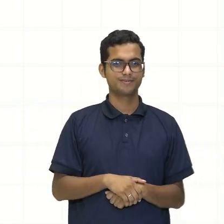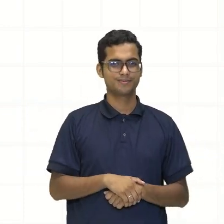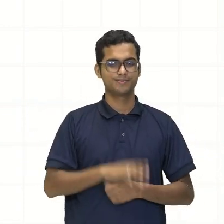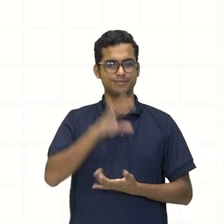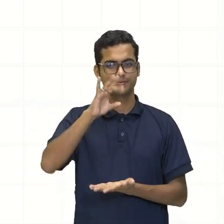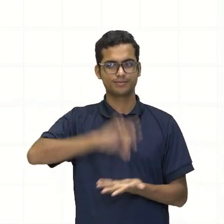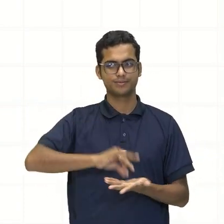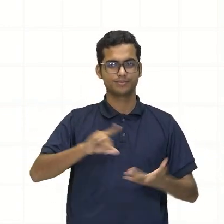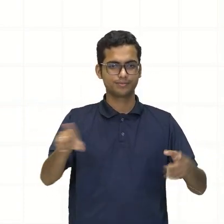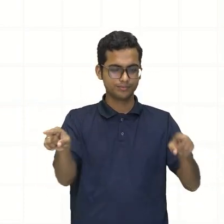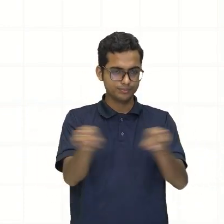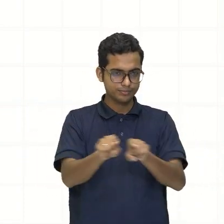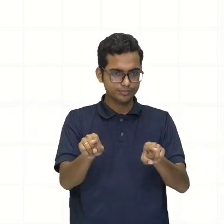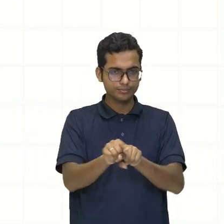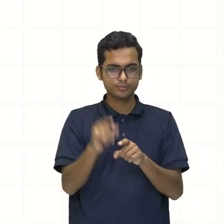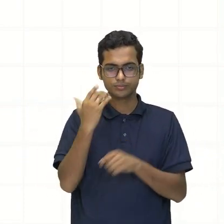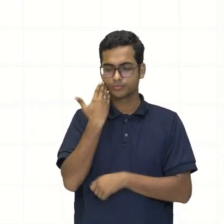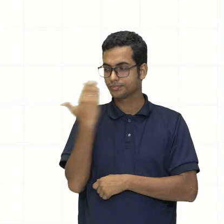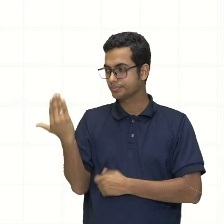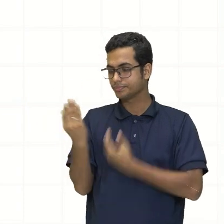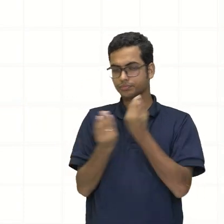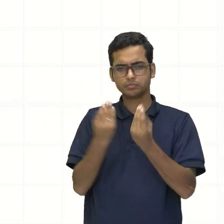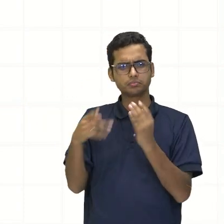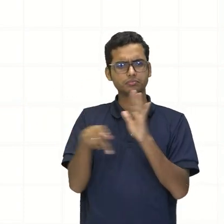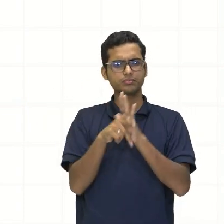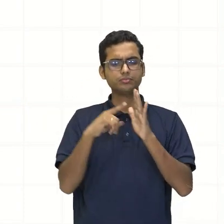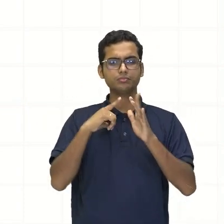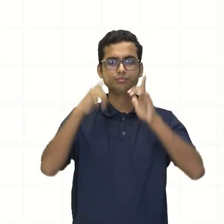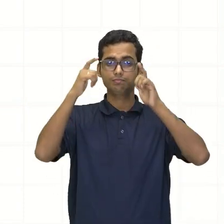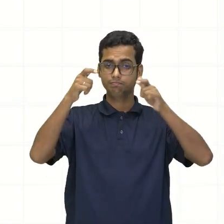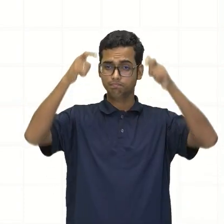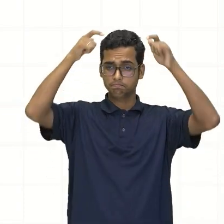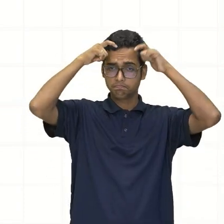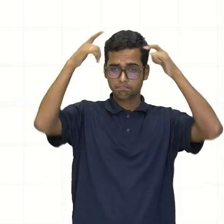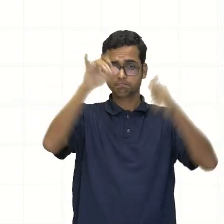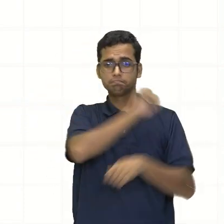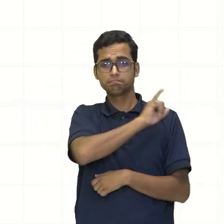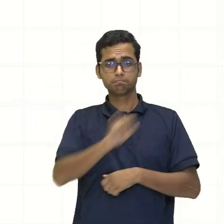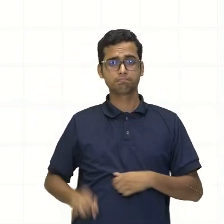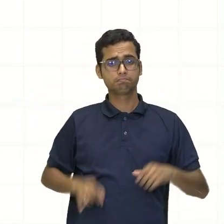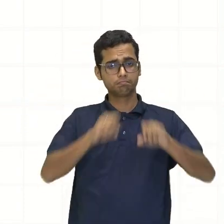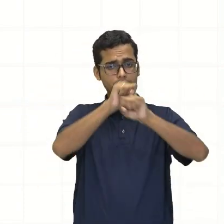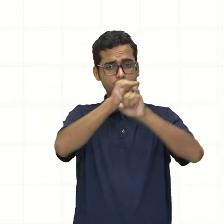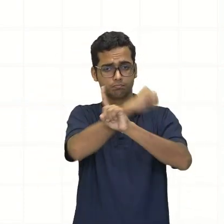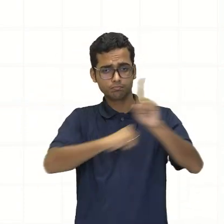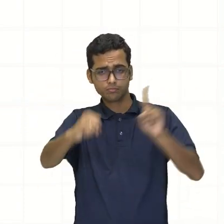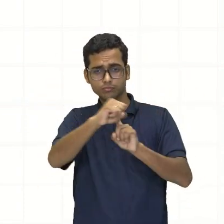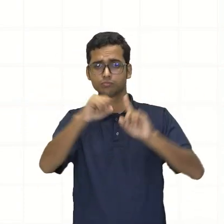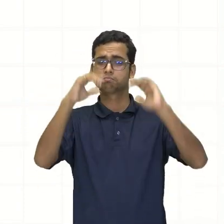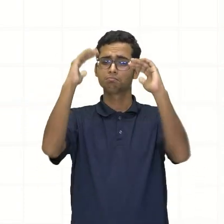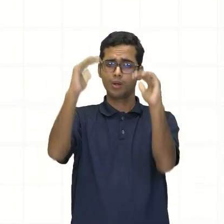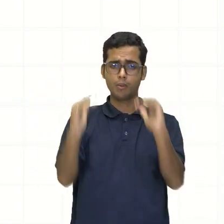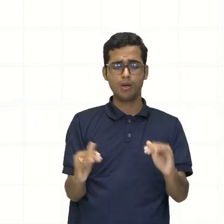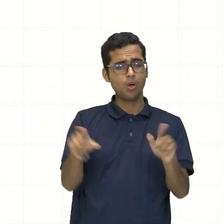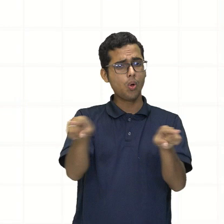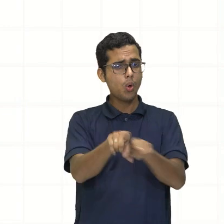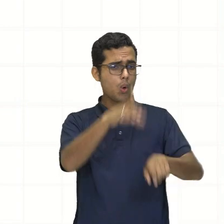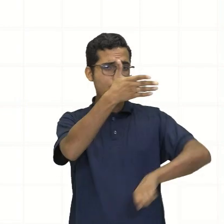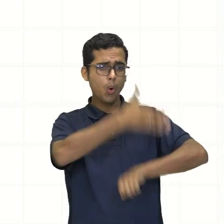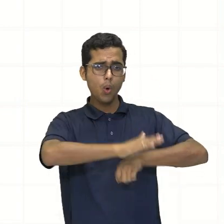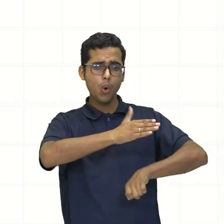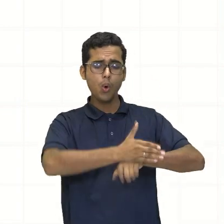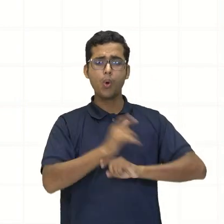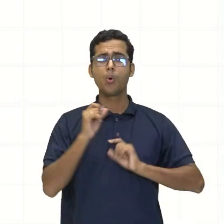presença de imperadores, com a presença de uma sociedade hierarquizada e também com a prática de comércio